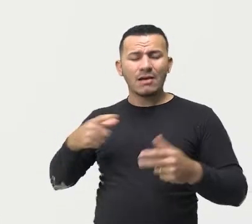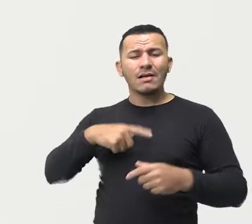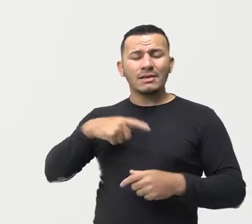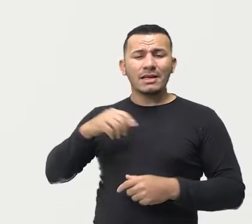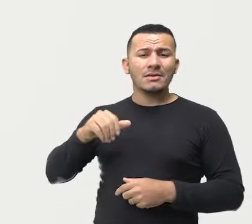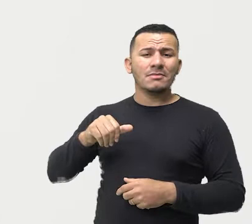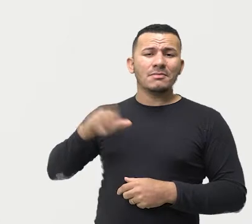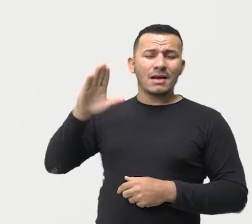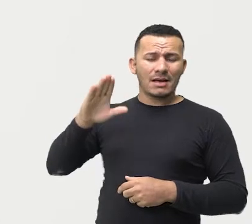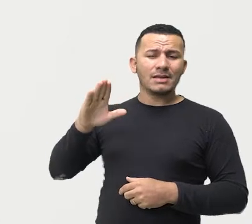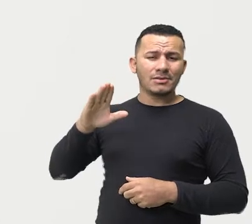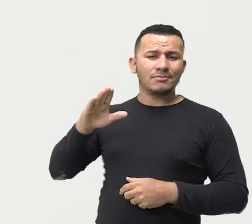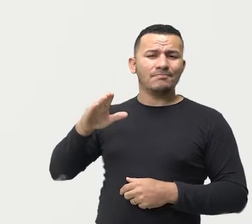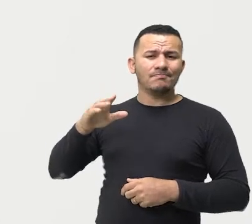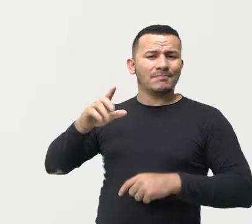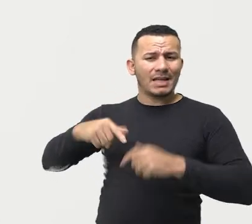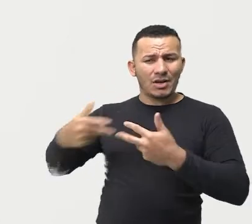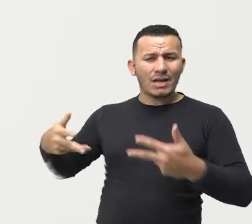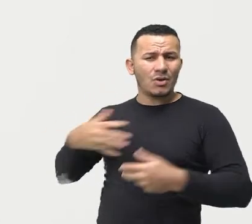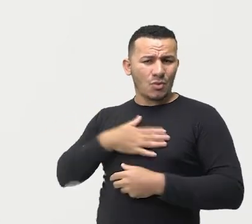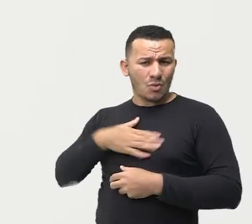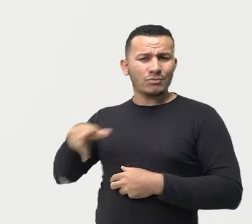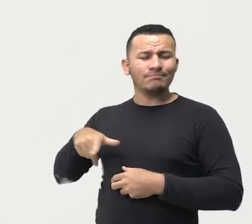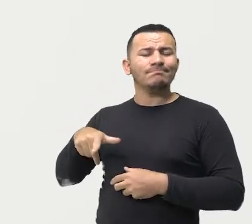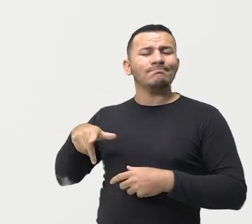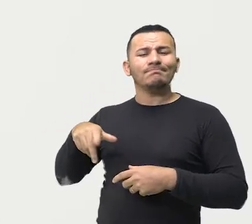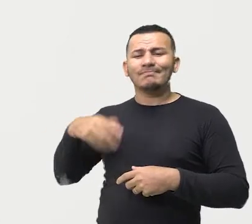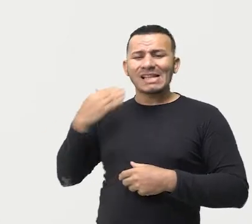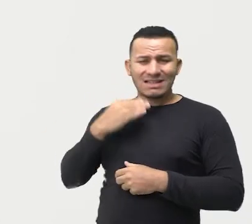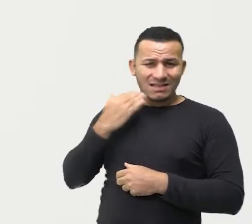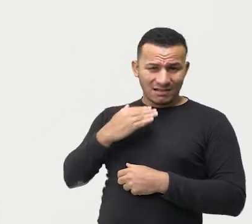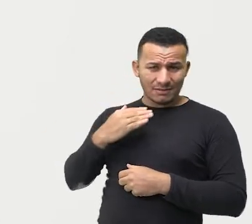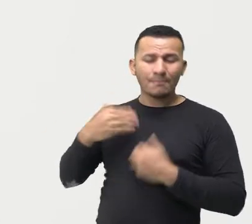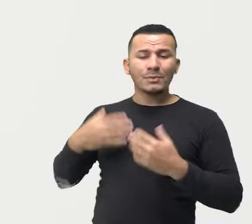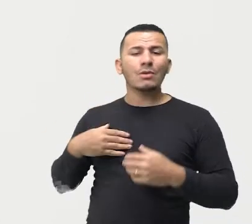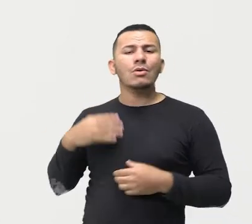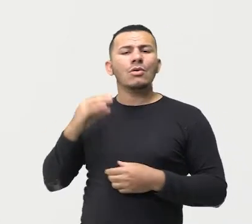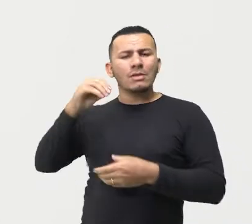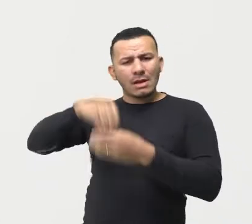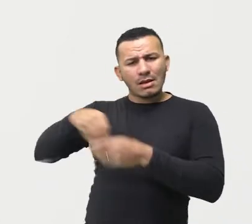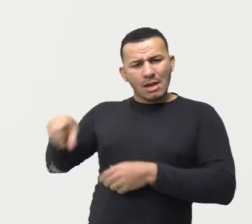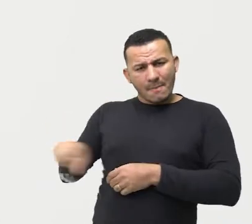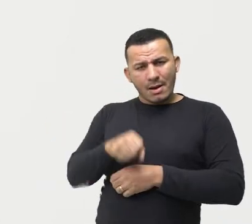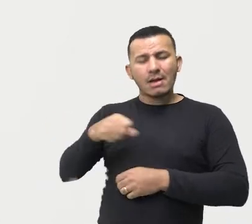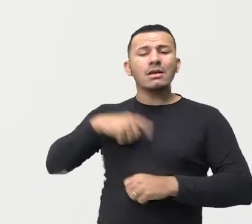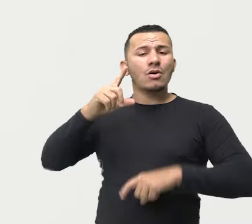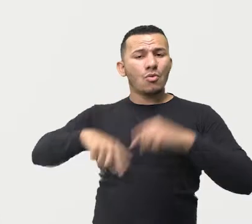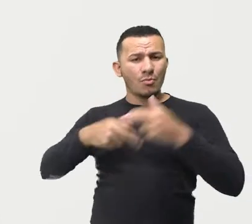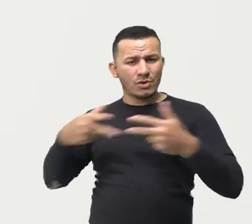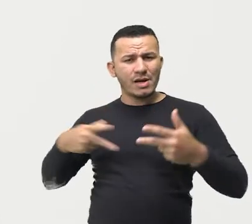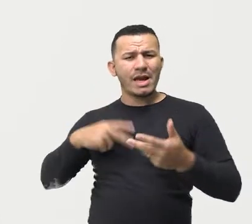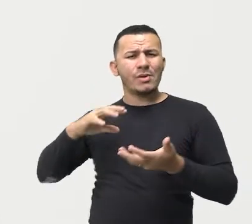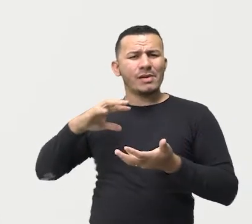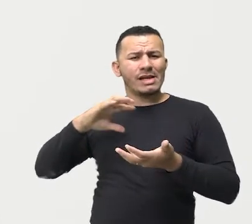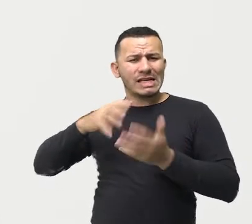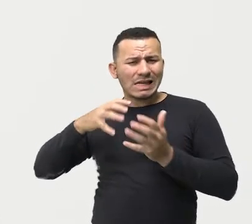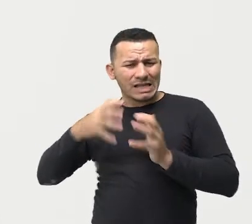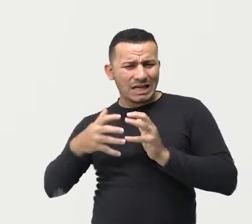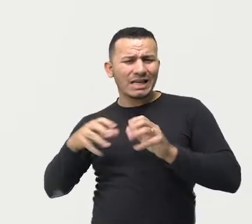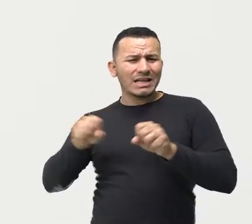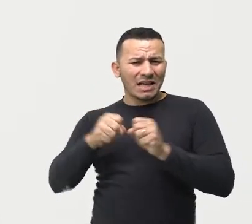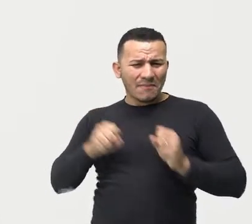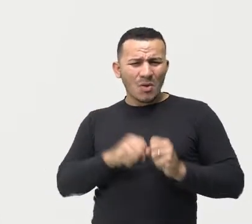mais estimados pertence estamos cientes de que os objetos que foram sofreram